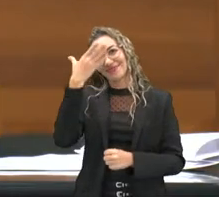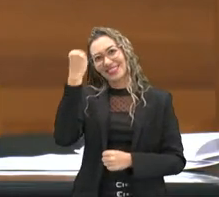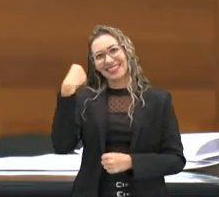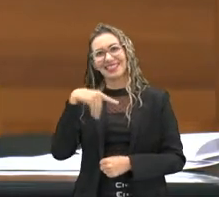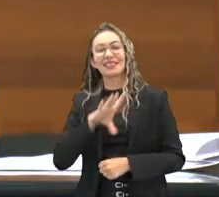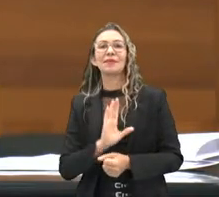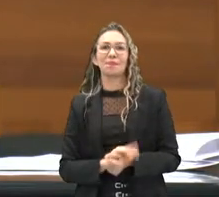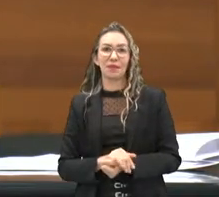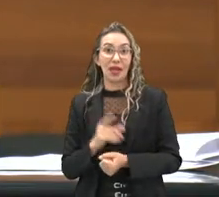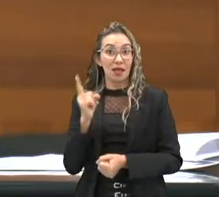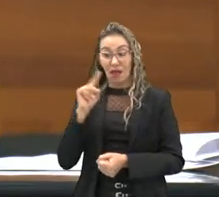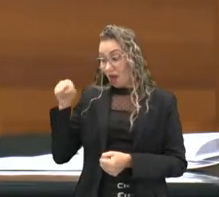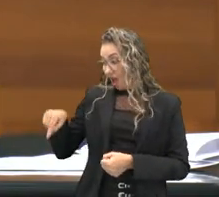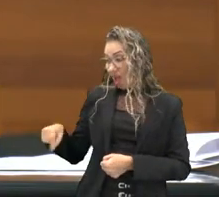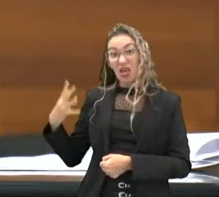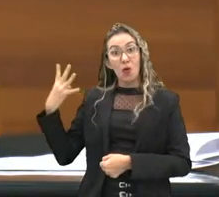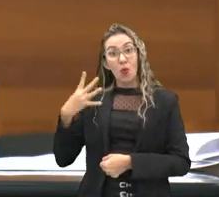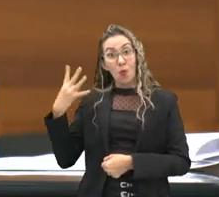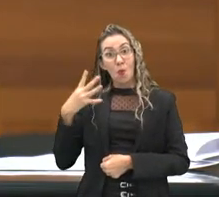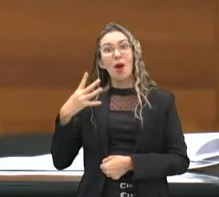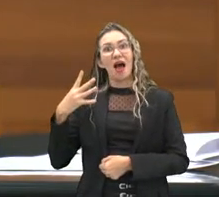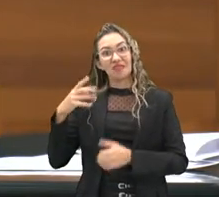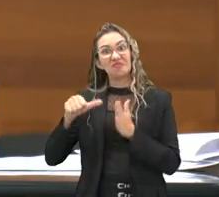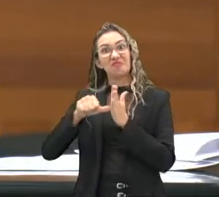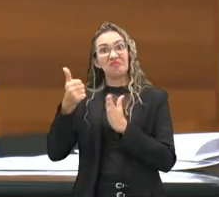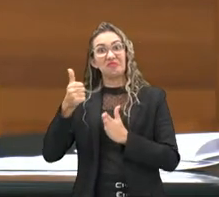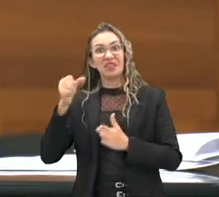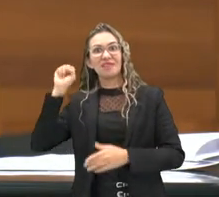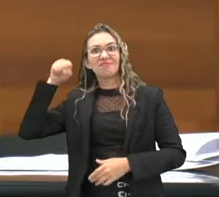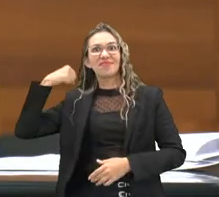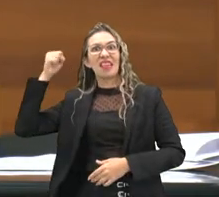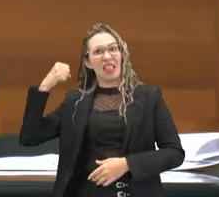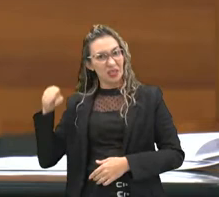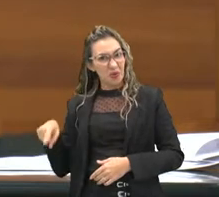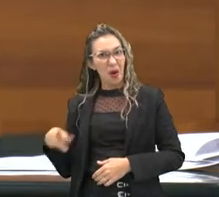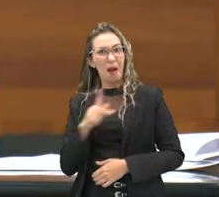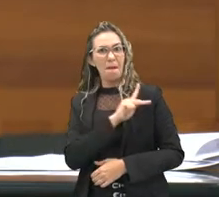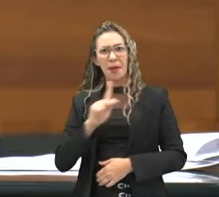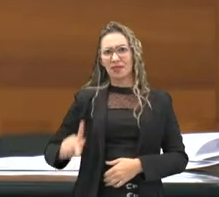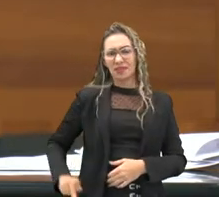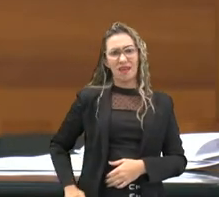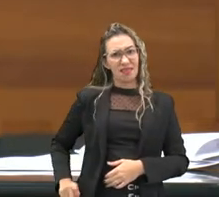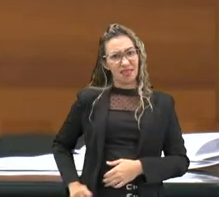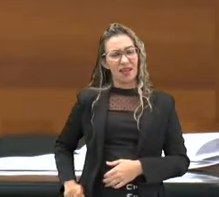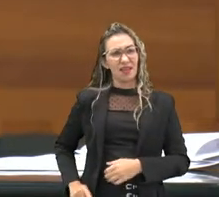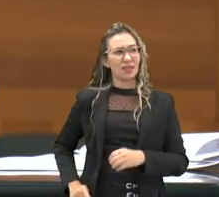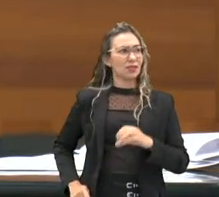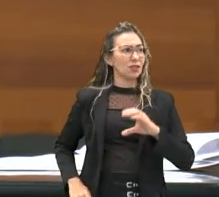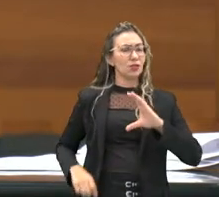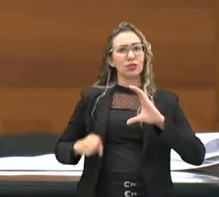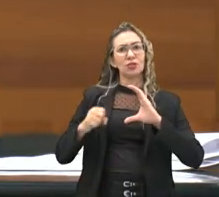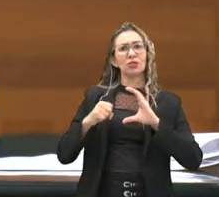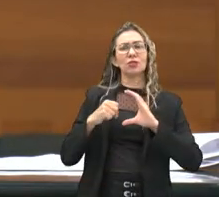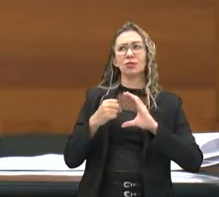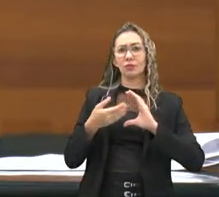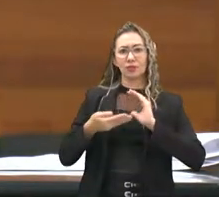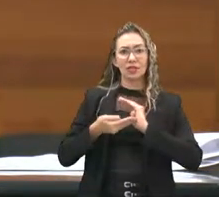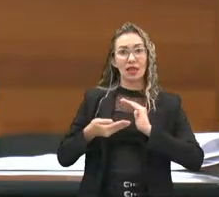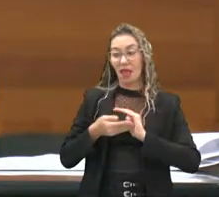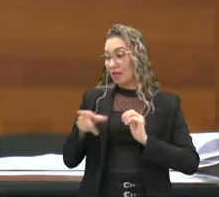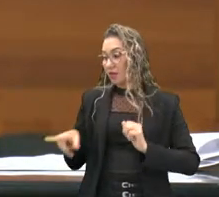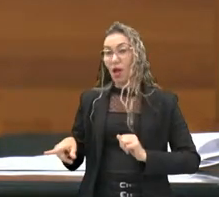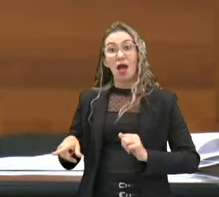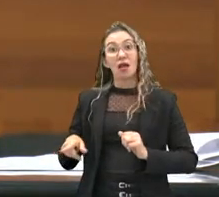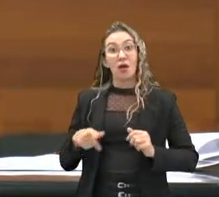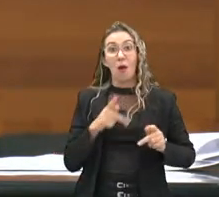da República, presidente do Senado, presidente do Congresso Nacional, um dos políticos mais